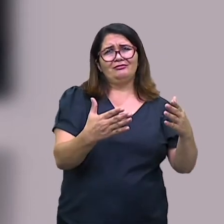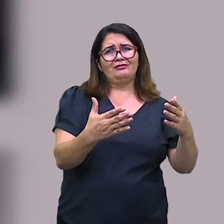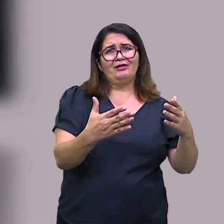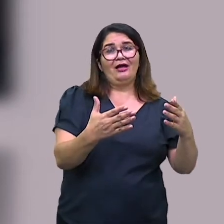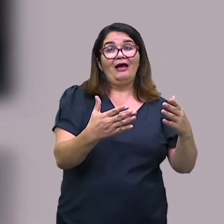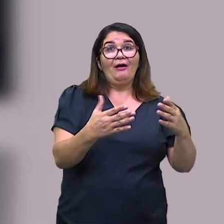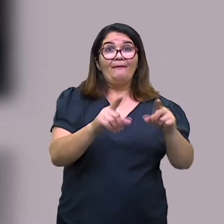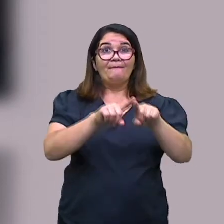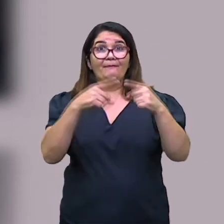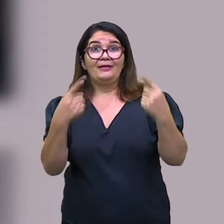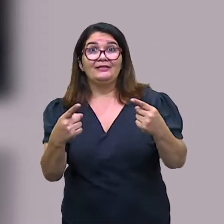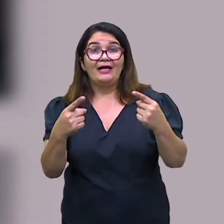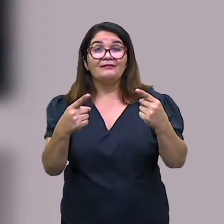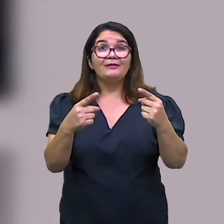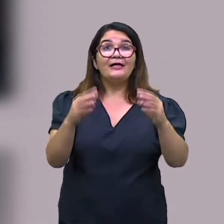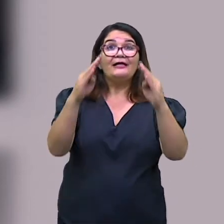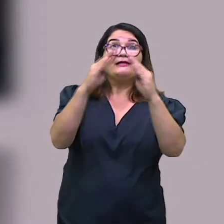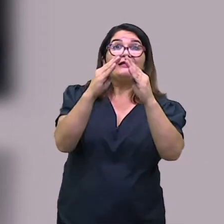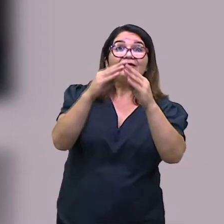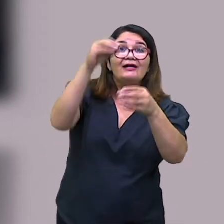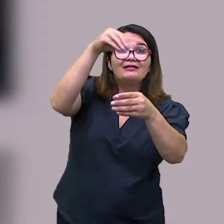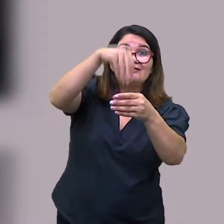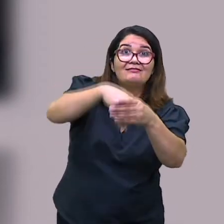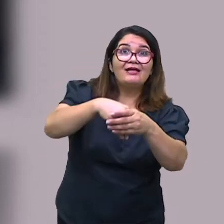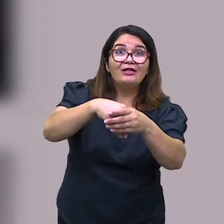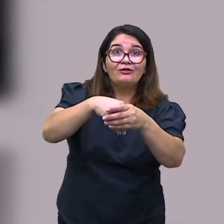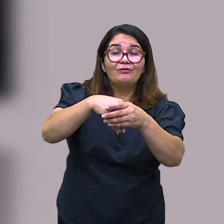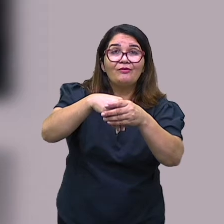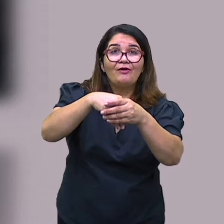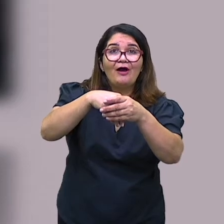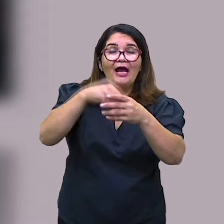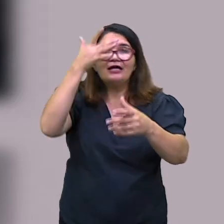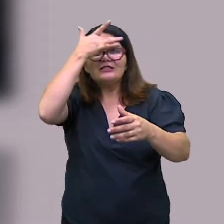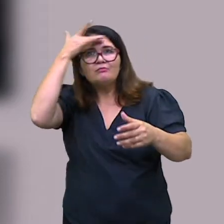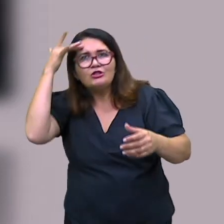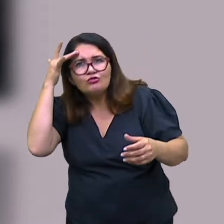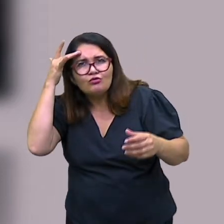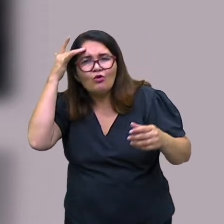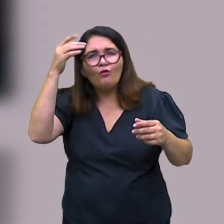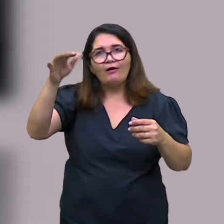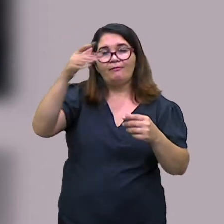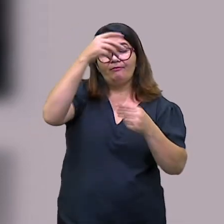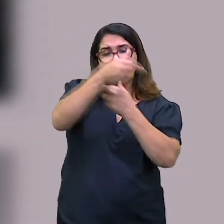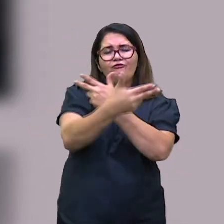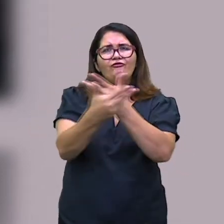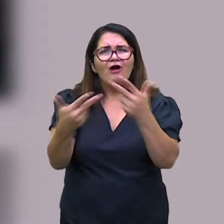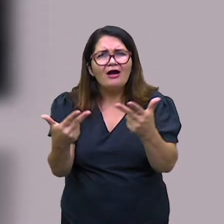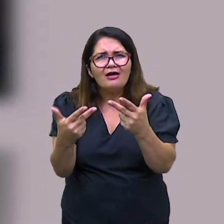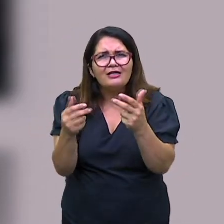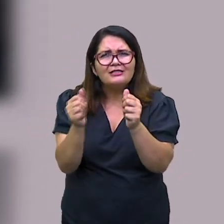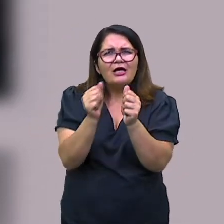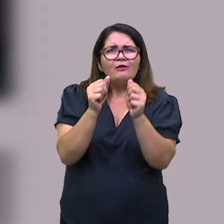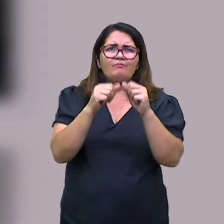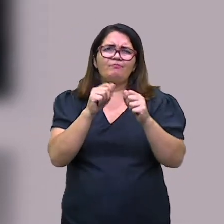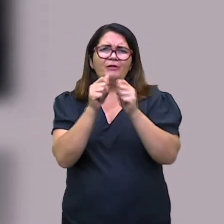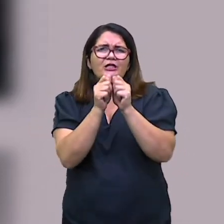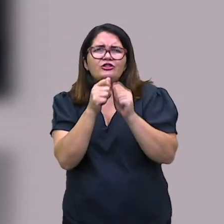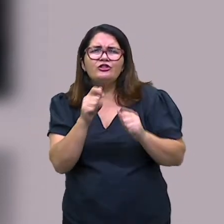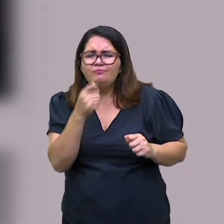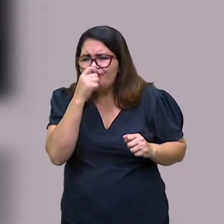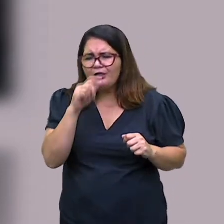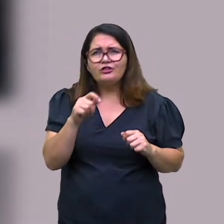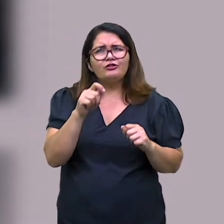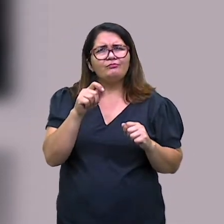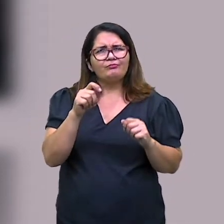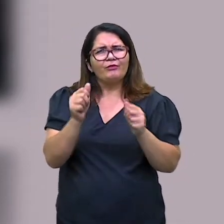um pode aquecer o outro, não é mesmo? Usar uma blusa de frio, que é o calor do corpo,